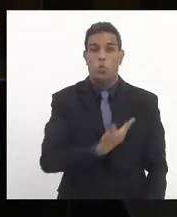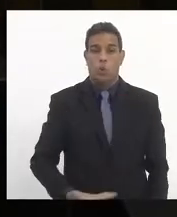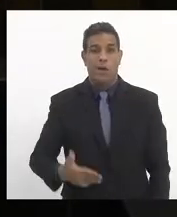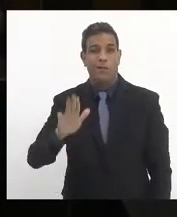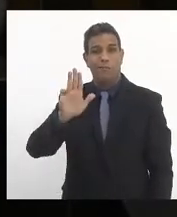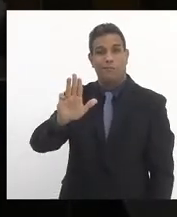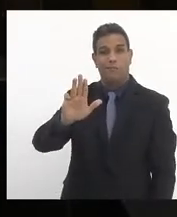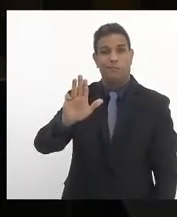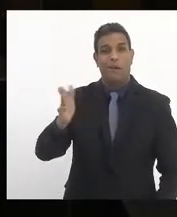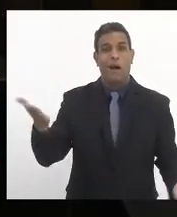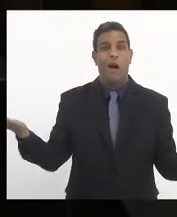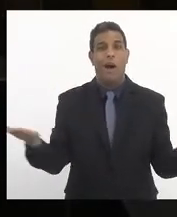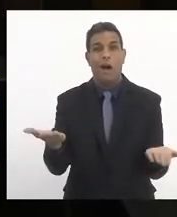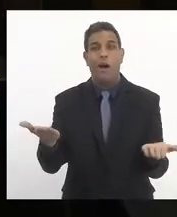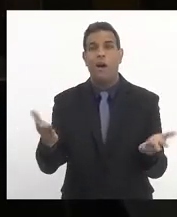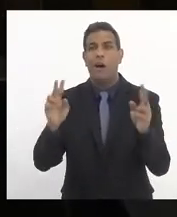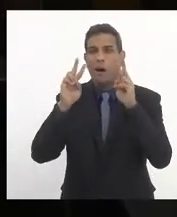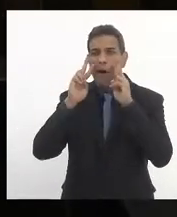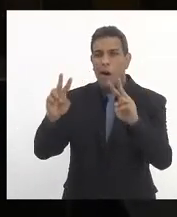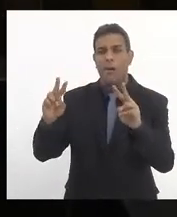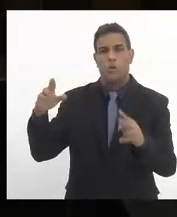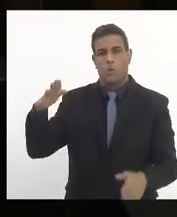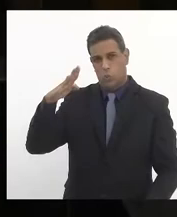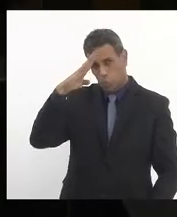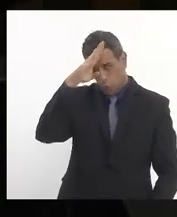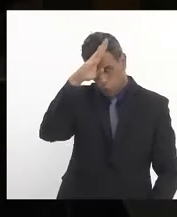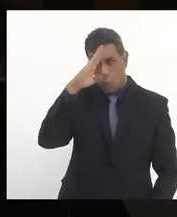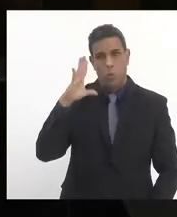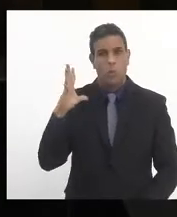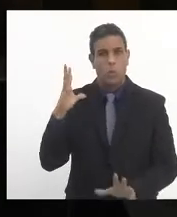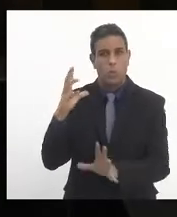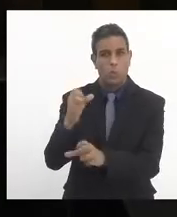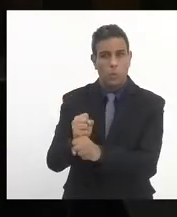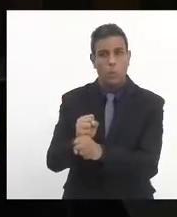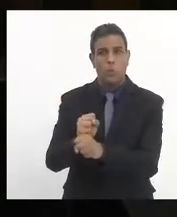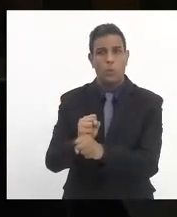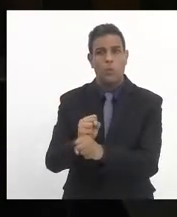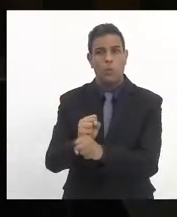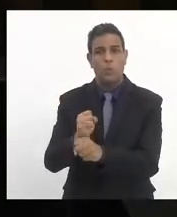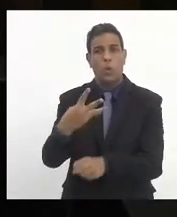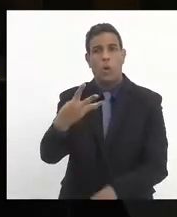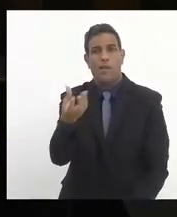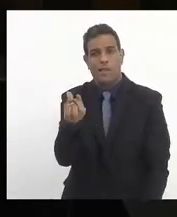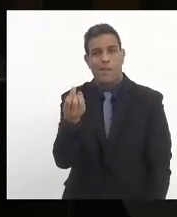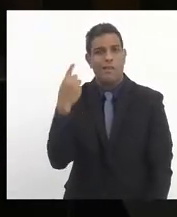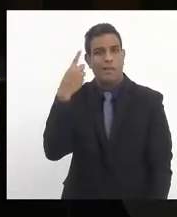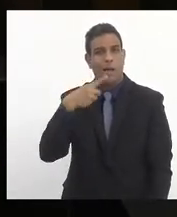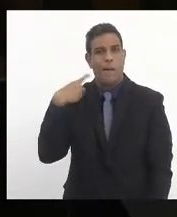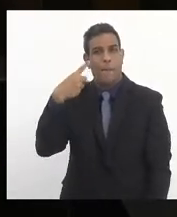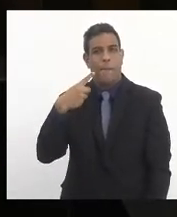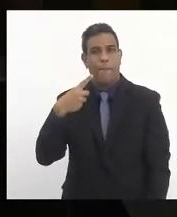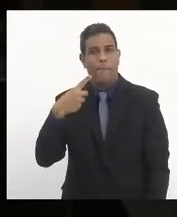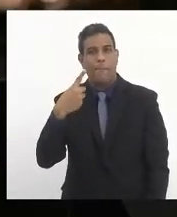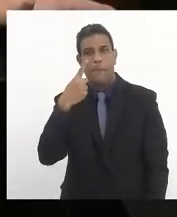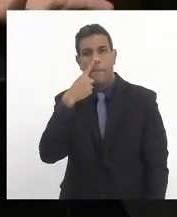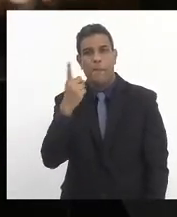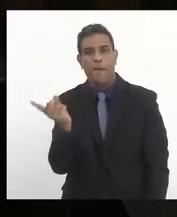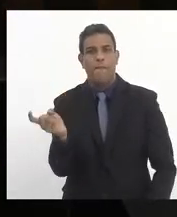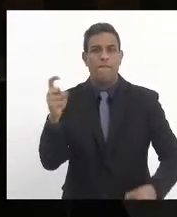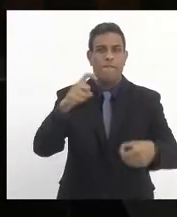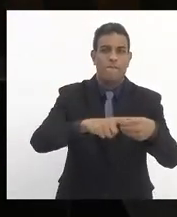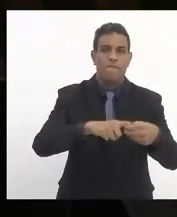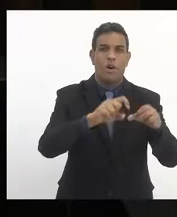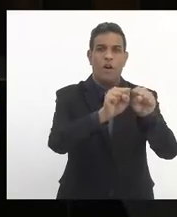E por que que a base bolsonarista, com a base dos 46 deputados, não se une para que isso volte para o sistema